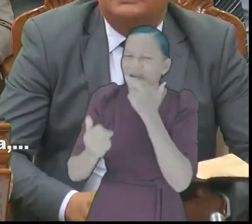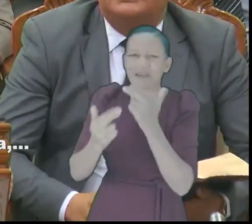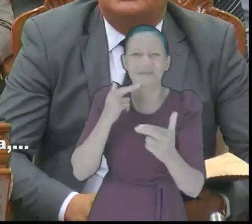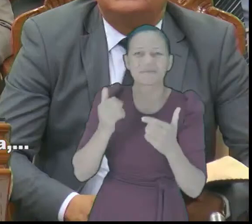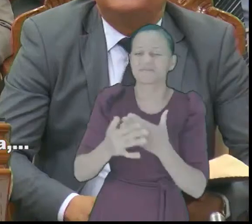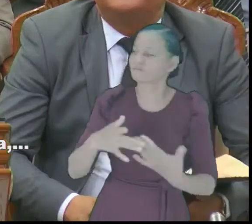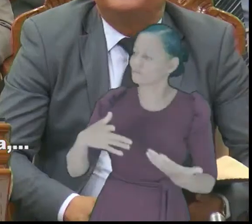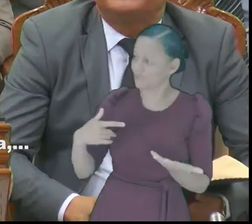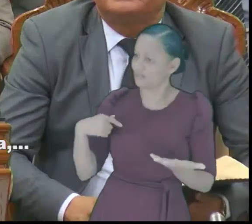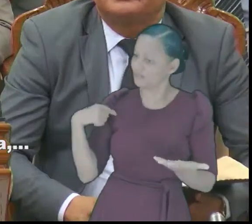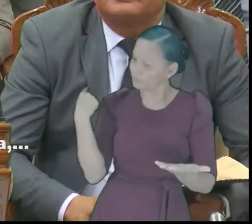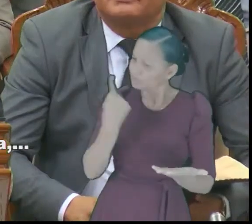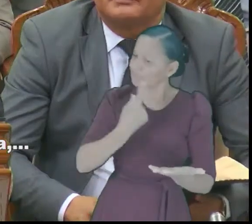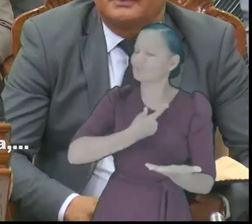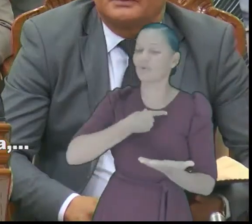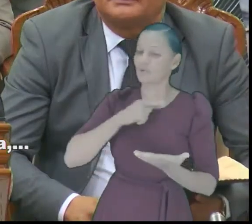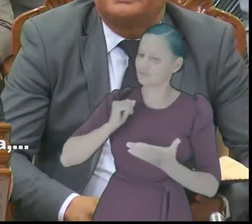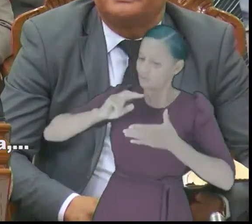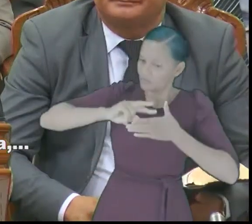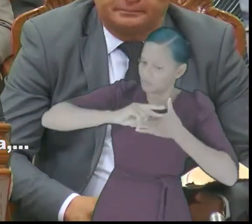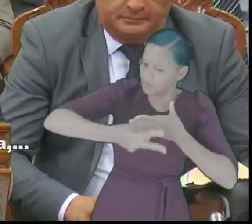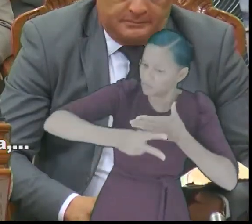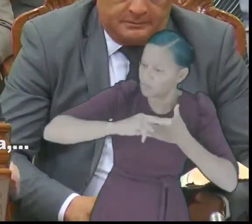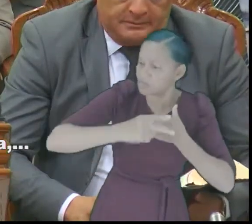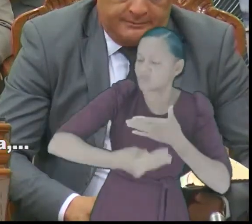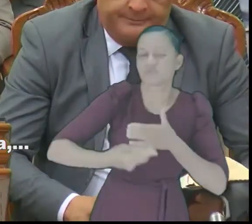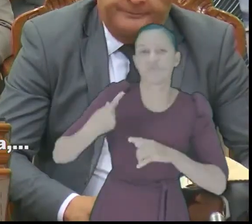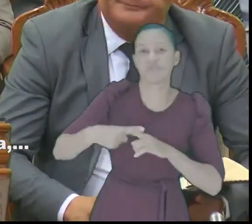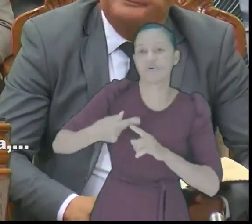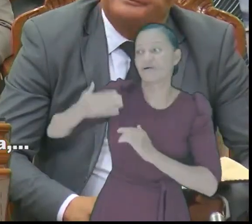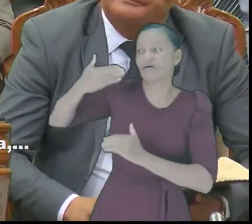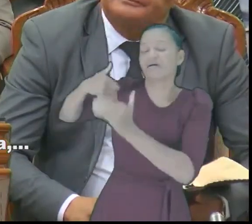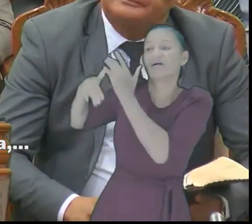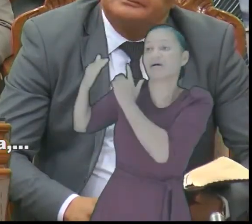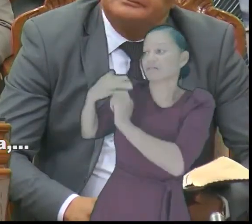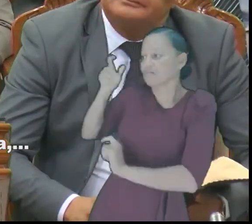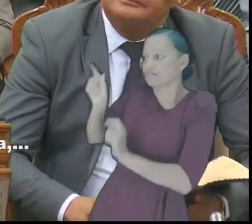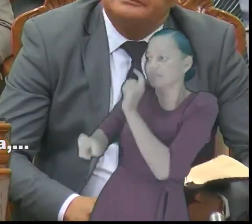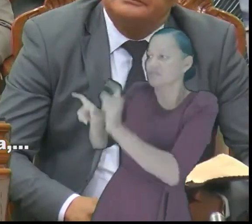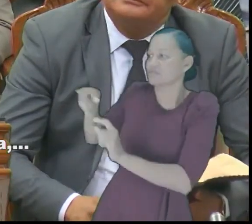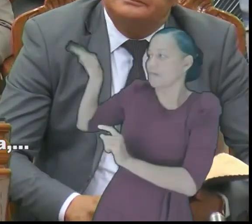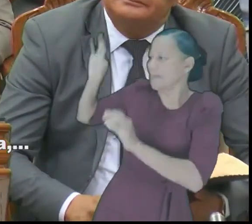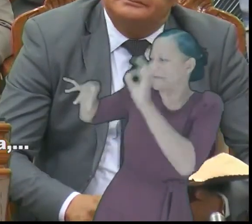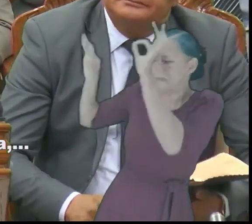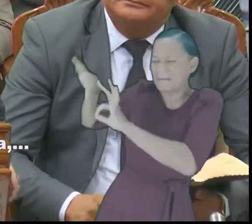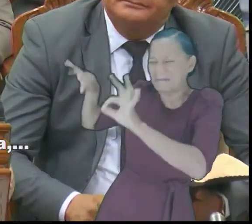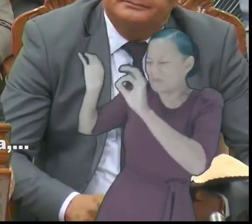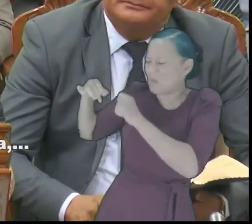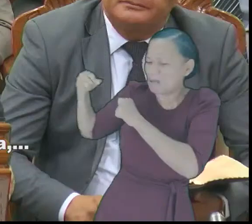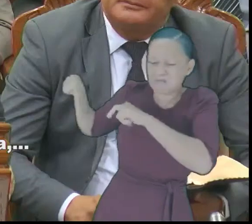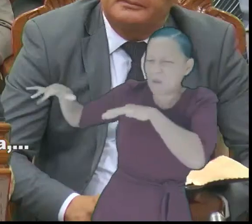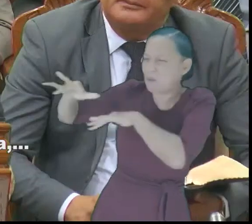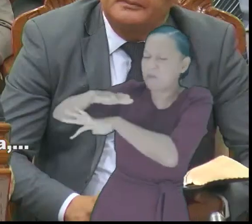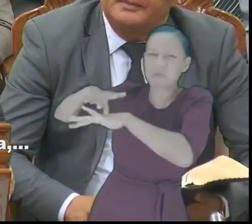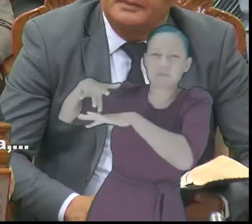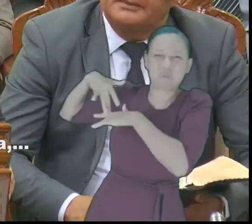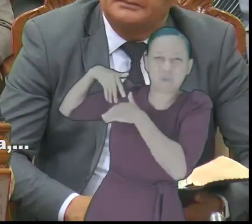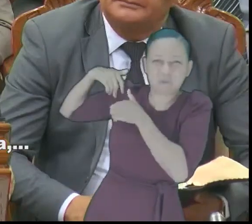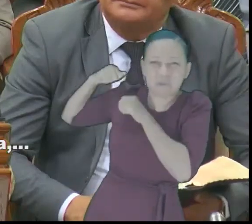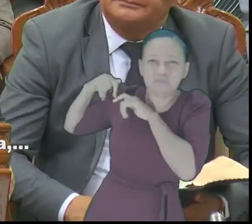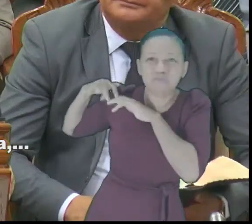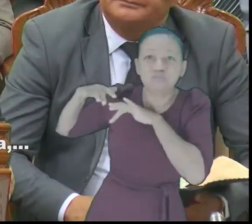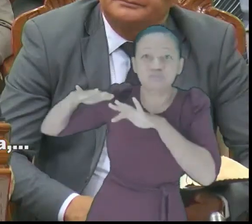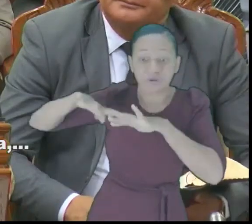Nós somos fruto do avivamento, somos frutos do avivamento pentecostal, mas os irmãos